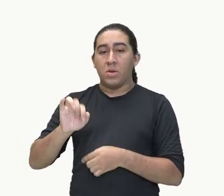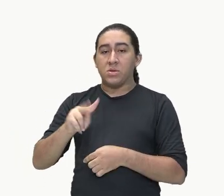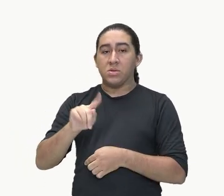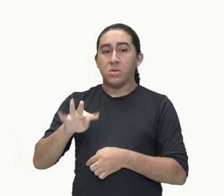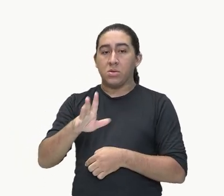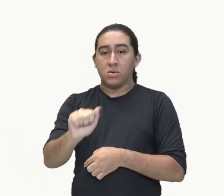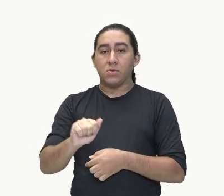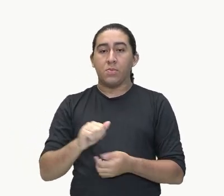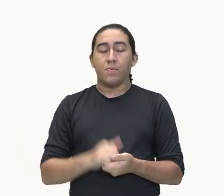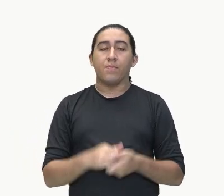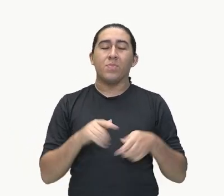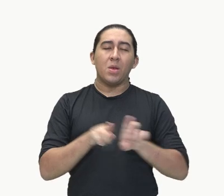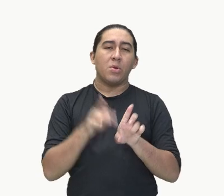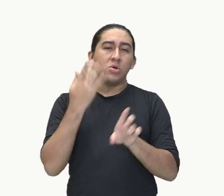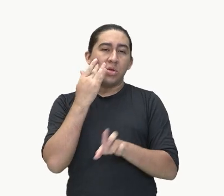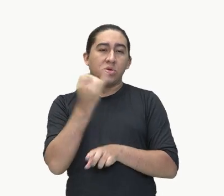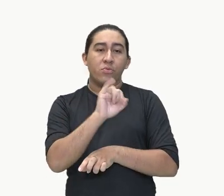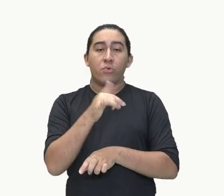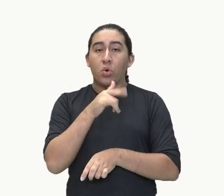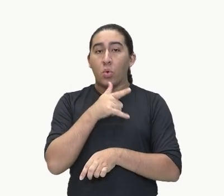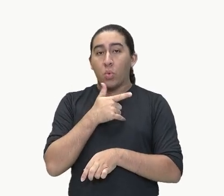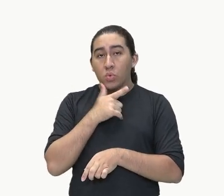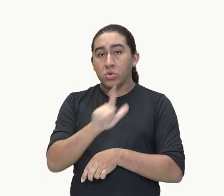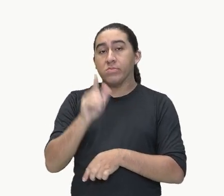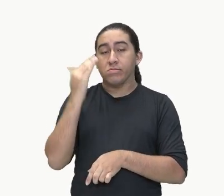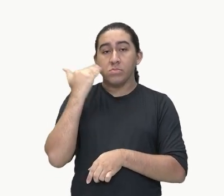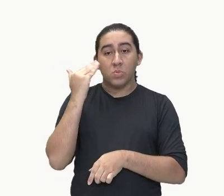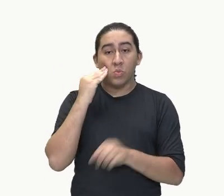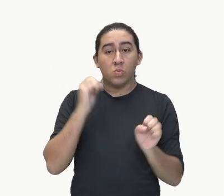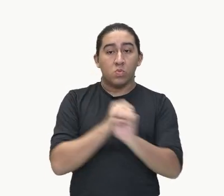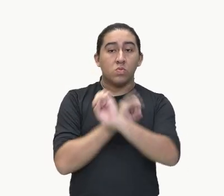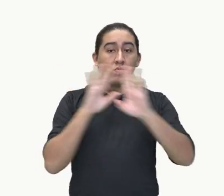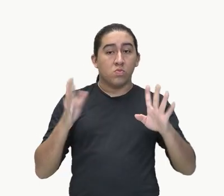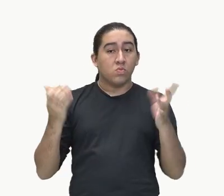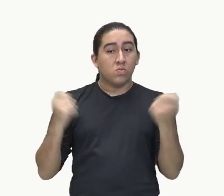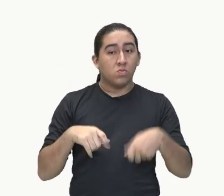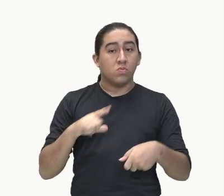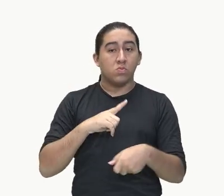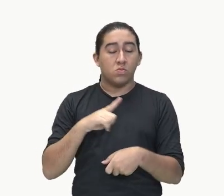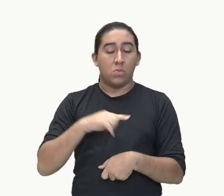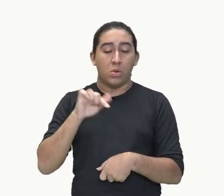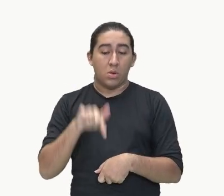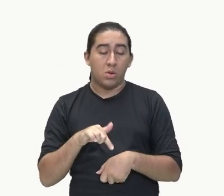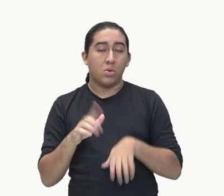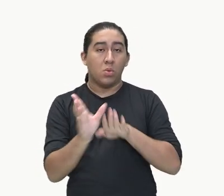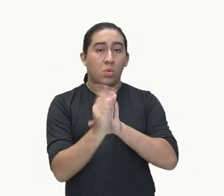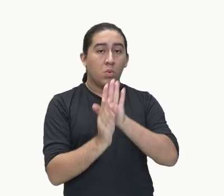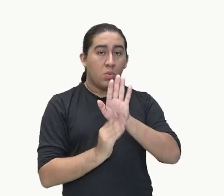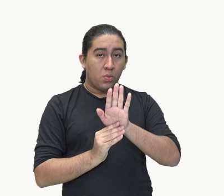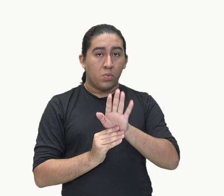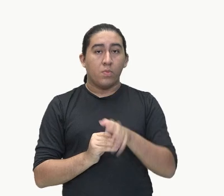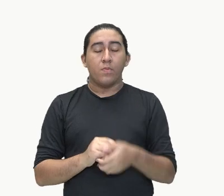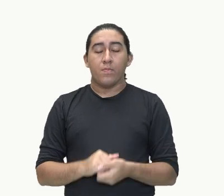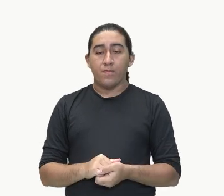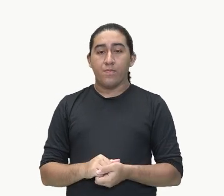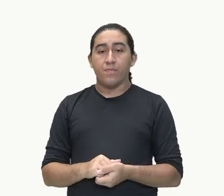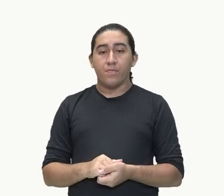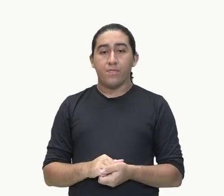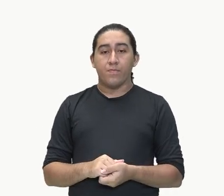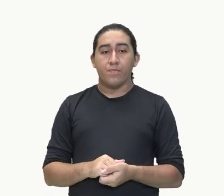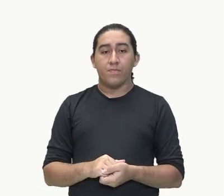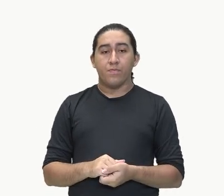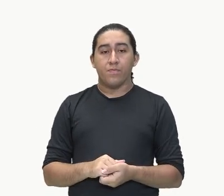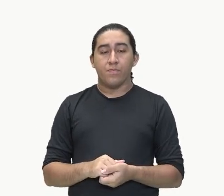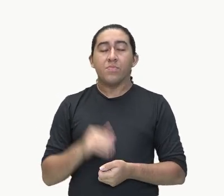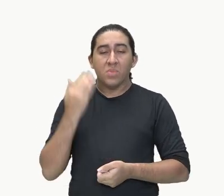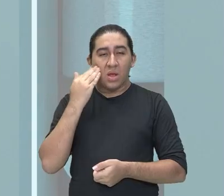sei se vocês conseguiram compreender, né, a parassintética, eu fico pensando aqui, mas eu acho